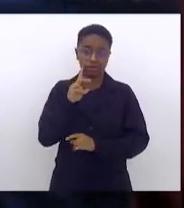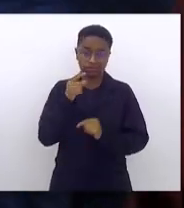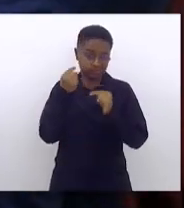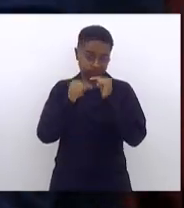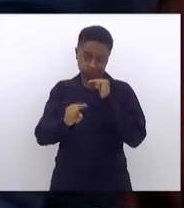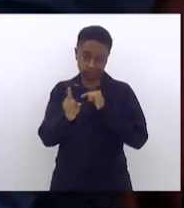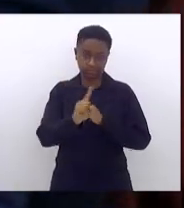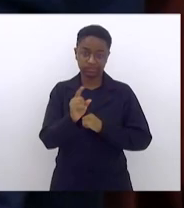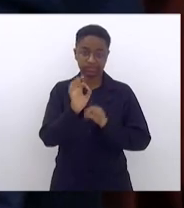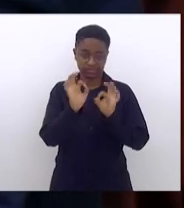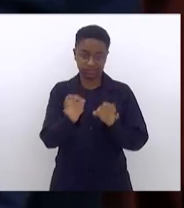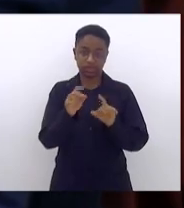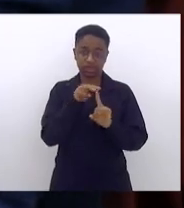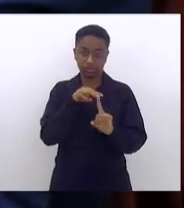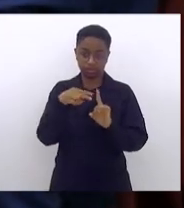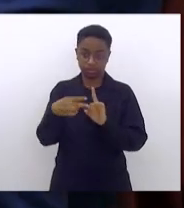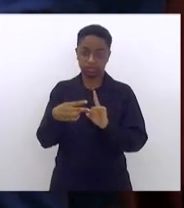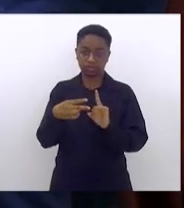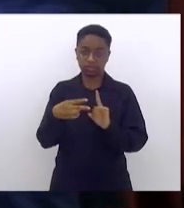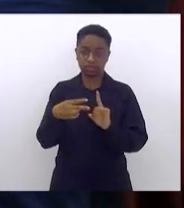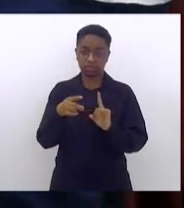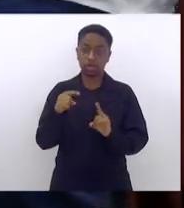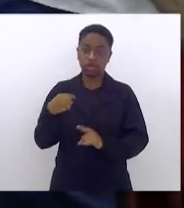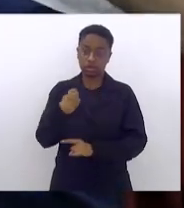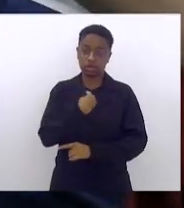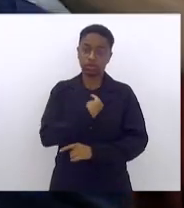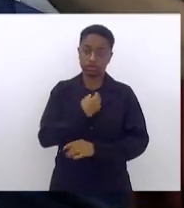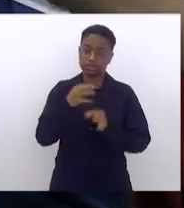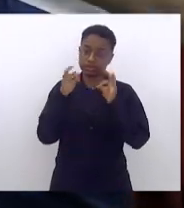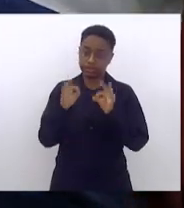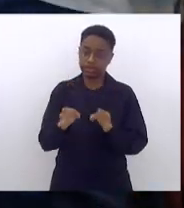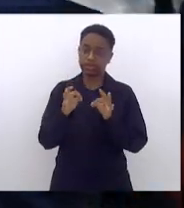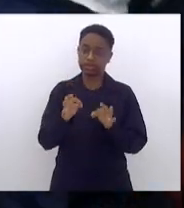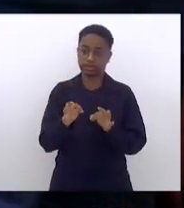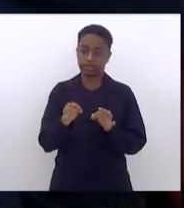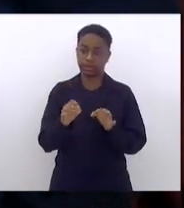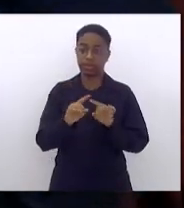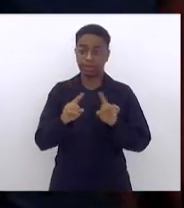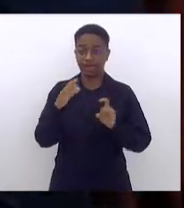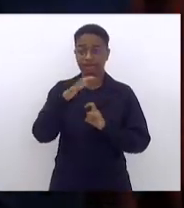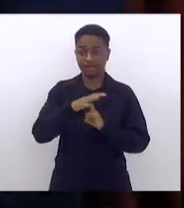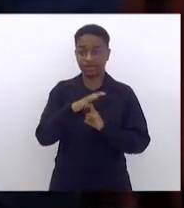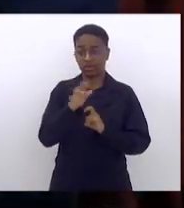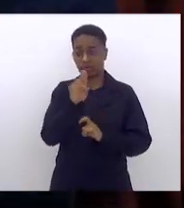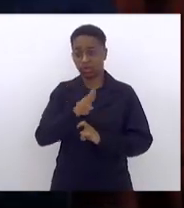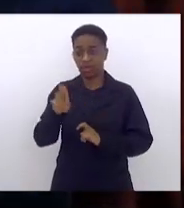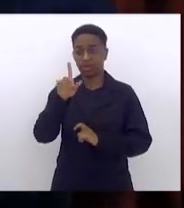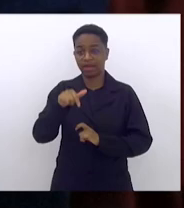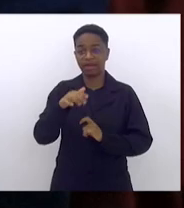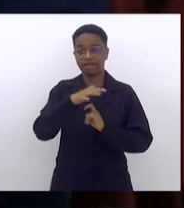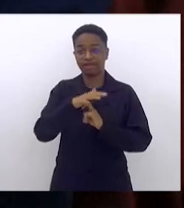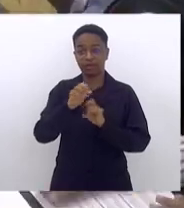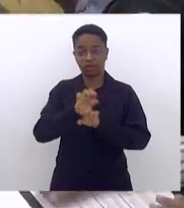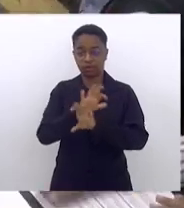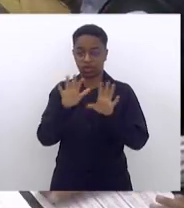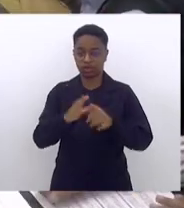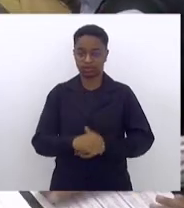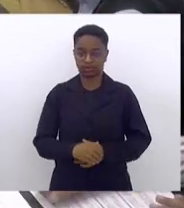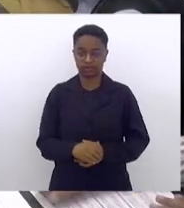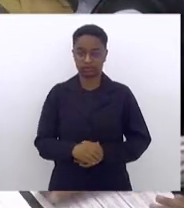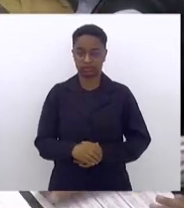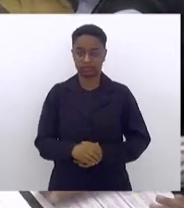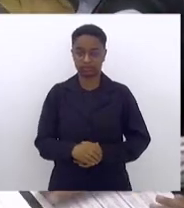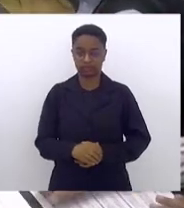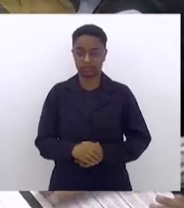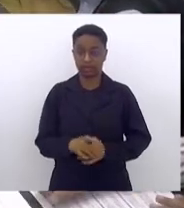adequado do ponto de vista da nossa convicção. Presidente, mas posso ter uma feira parte? É Feira da Glória. Só um instante.